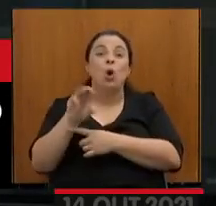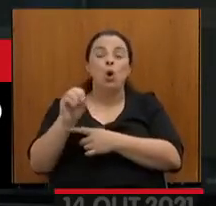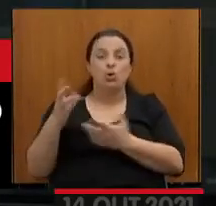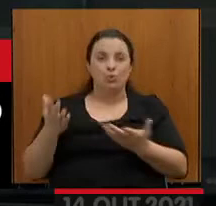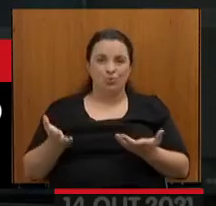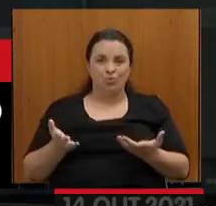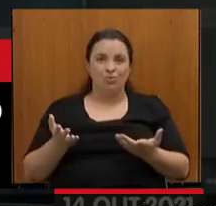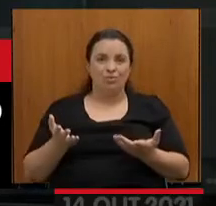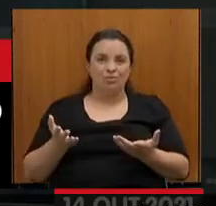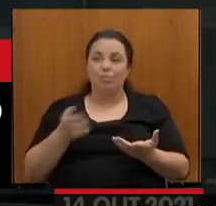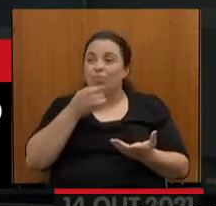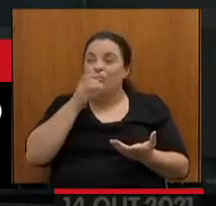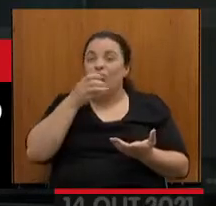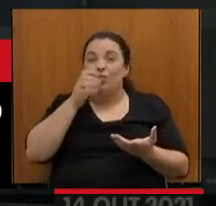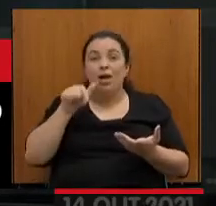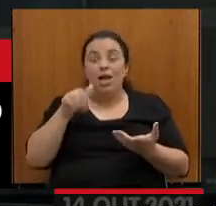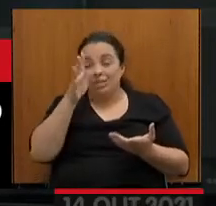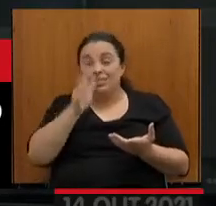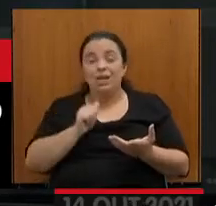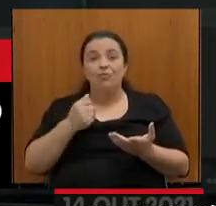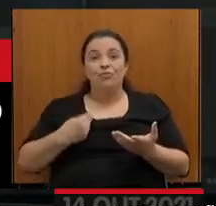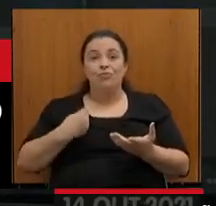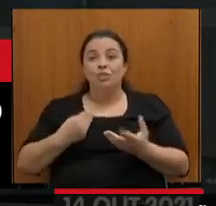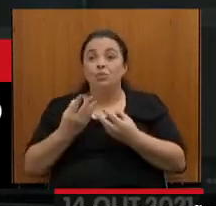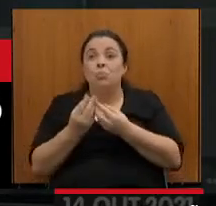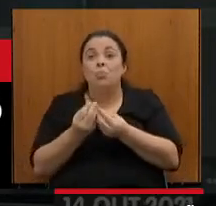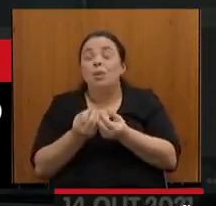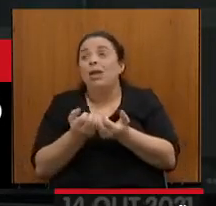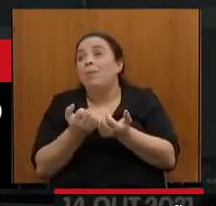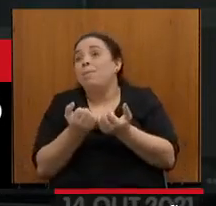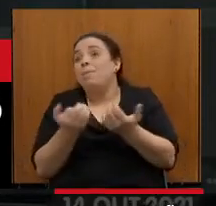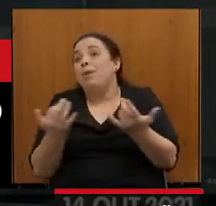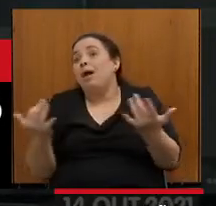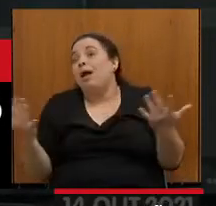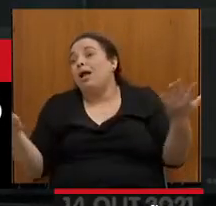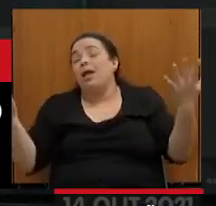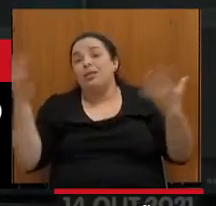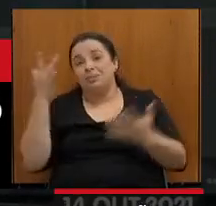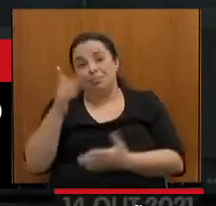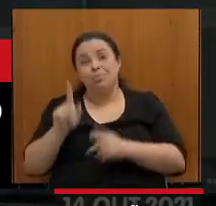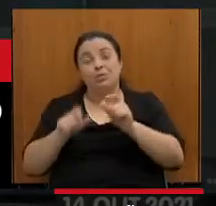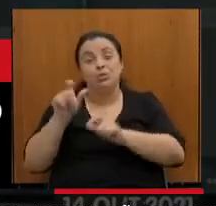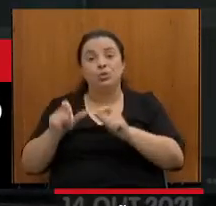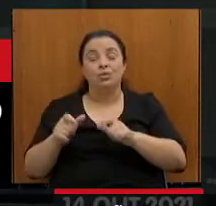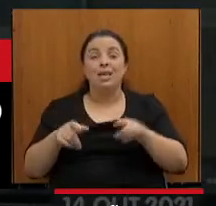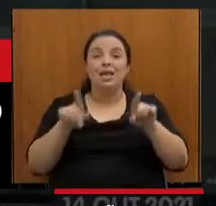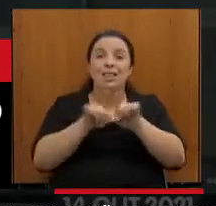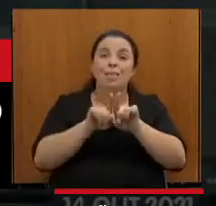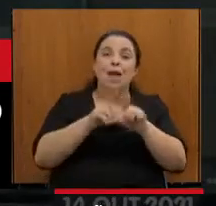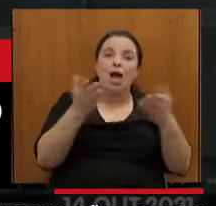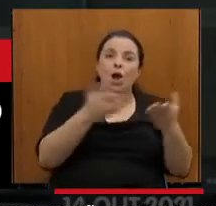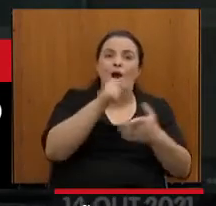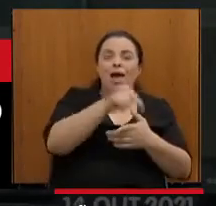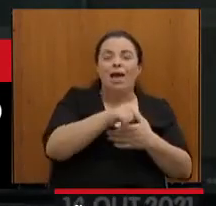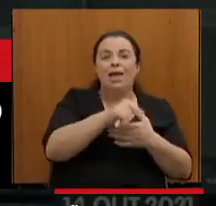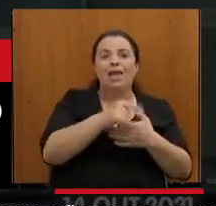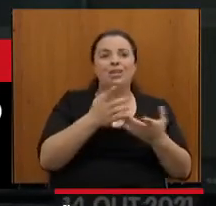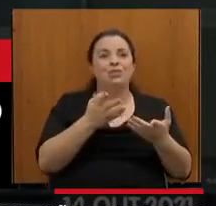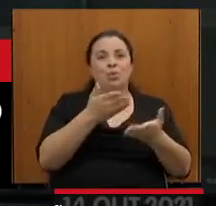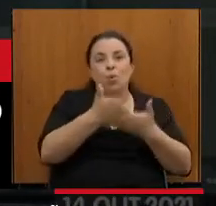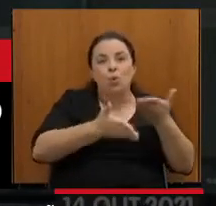salvar mães e vai salvar bebês e evitar as sequelas da prematuridade, da asfixia, da